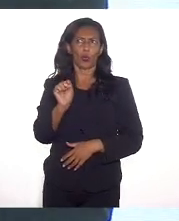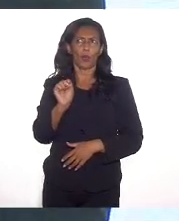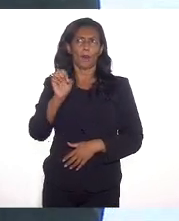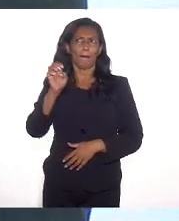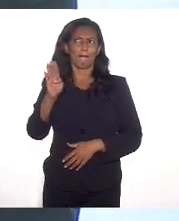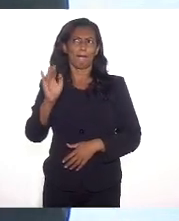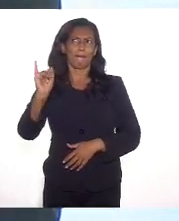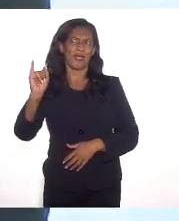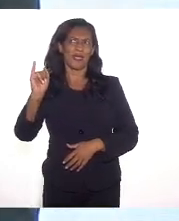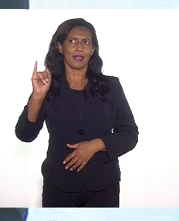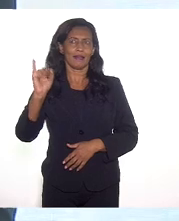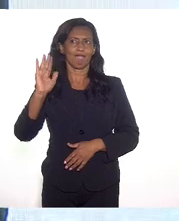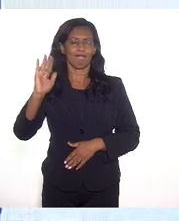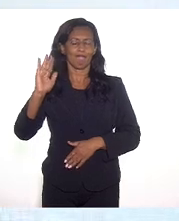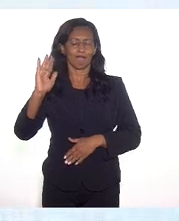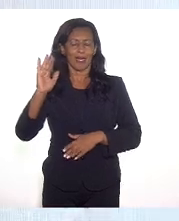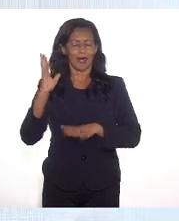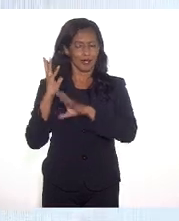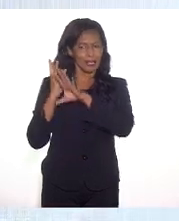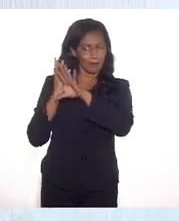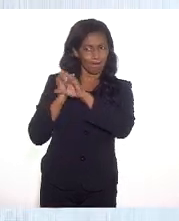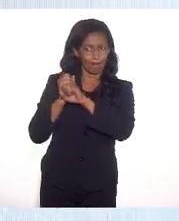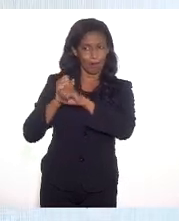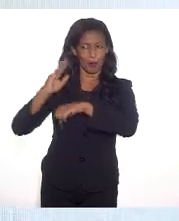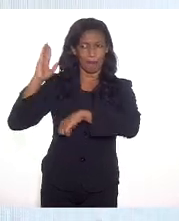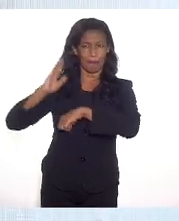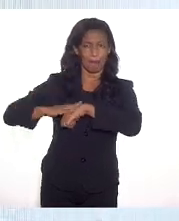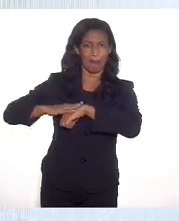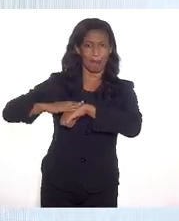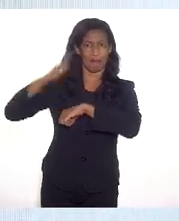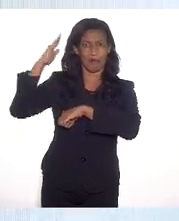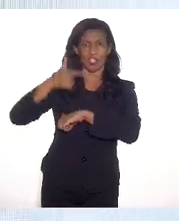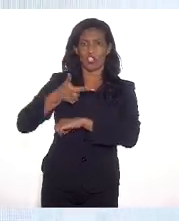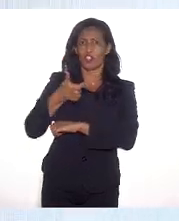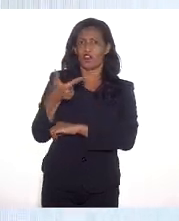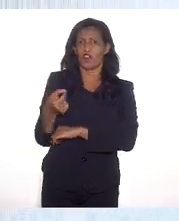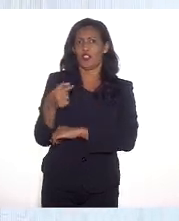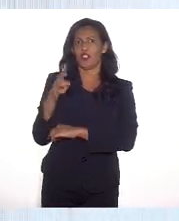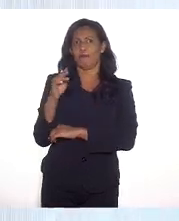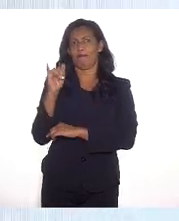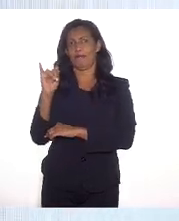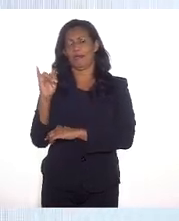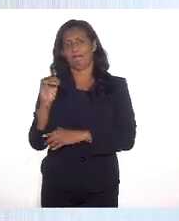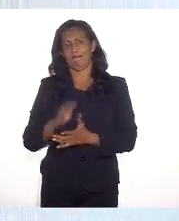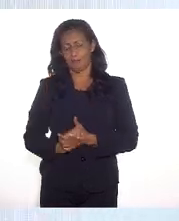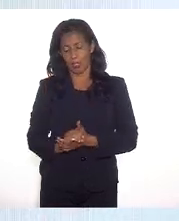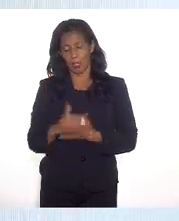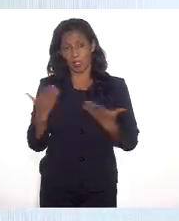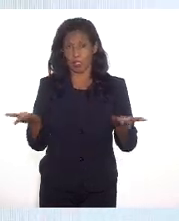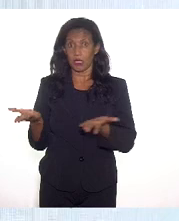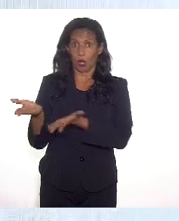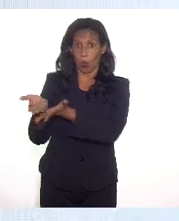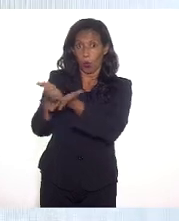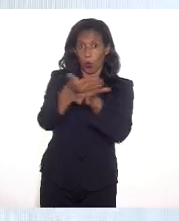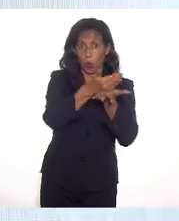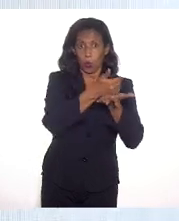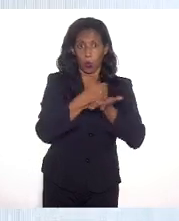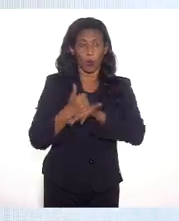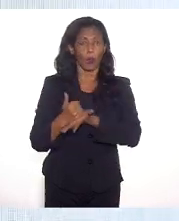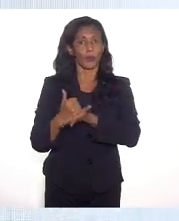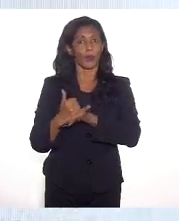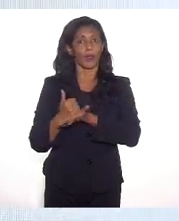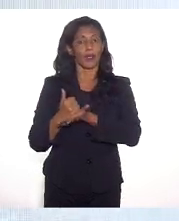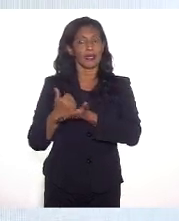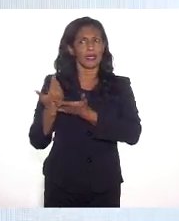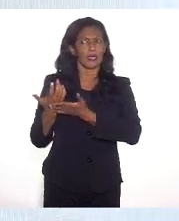Mas esse cálculo pode passar de 20 bilhões, a gente conversava hoje. Não tenho dúvida. São recursos que, ao